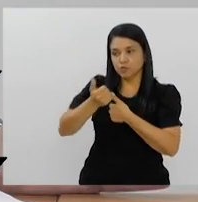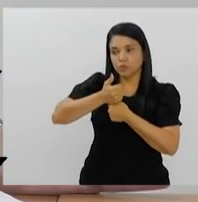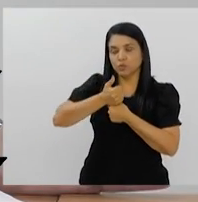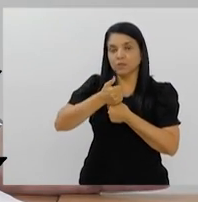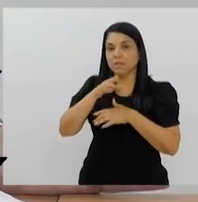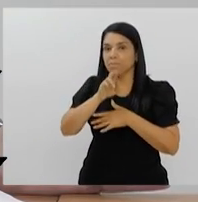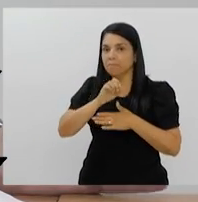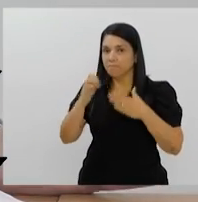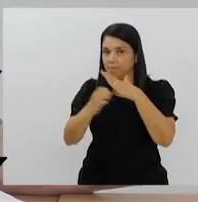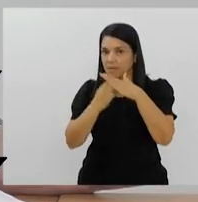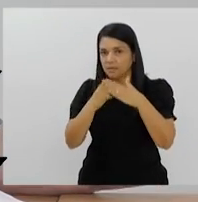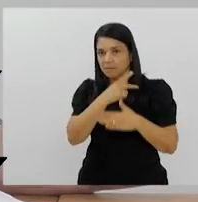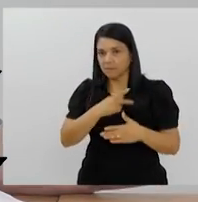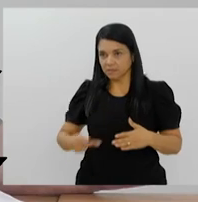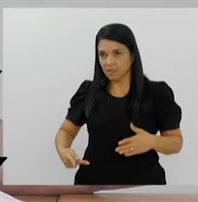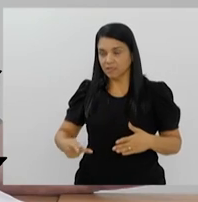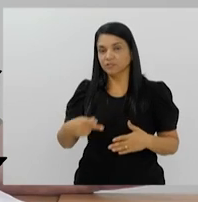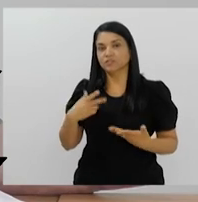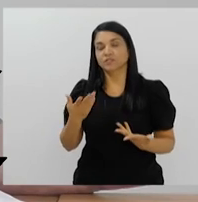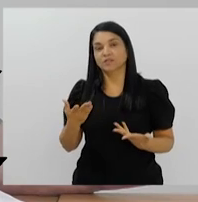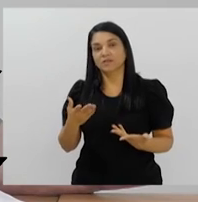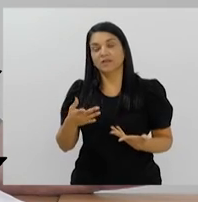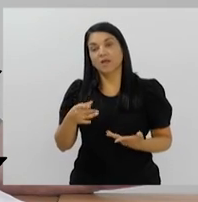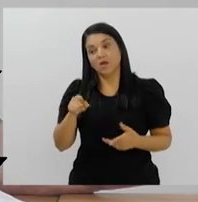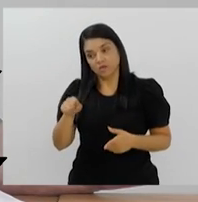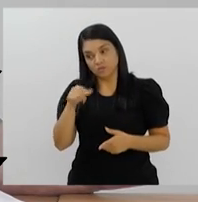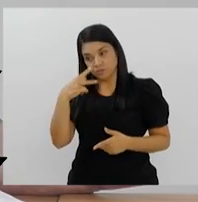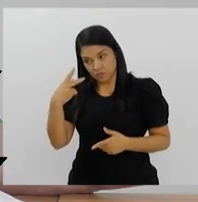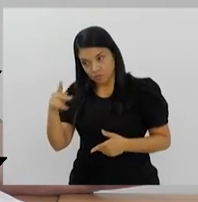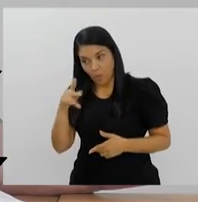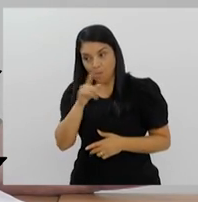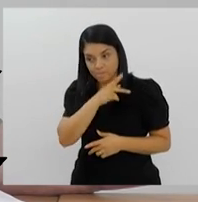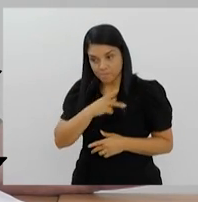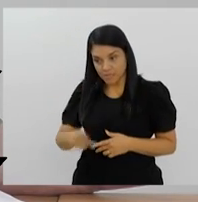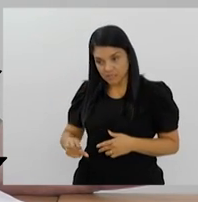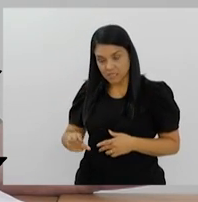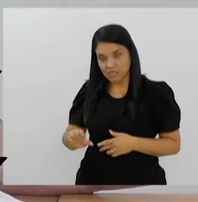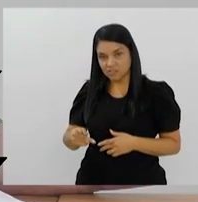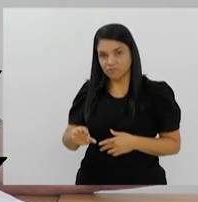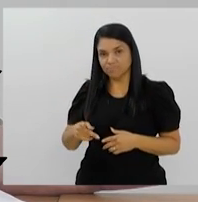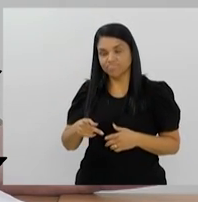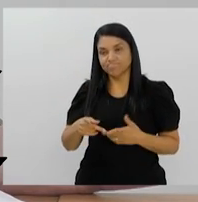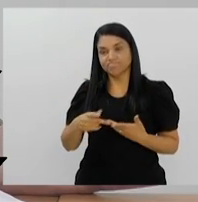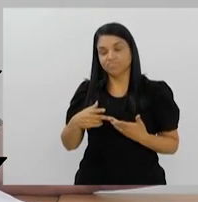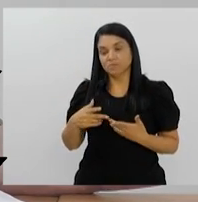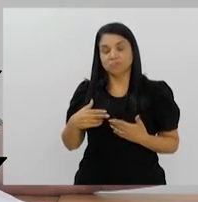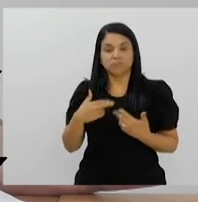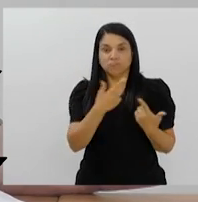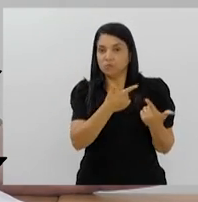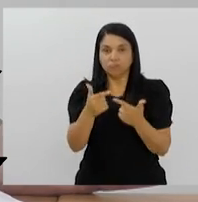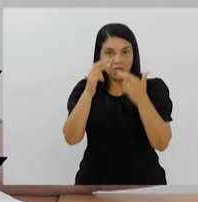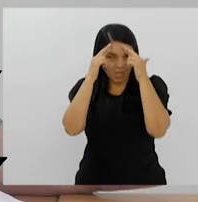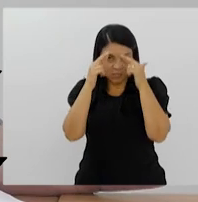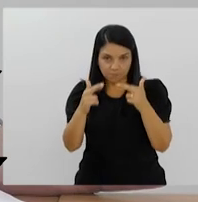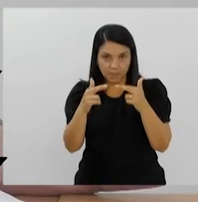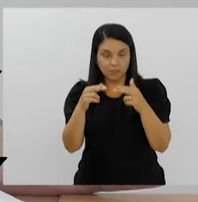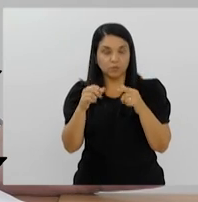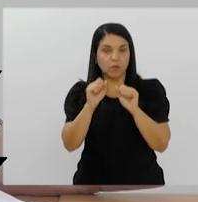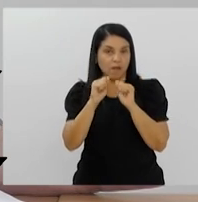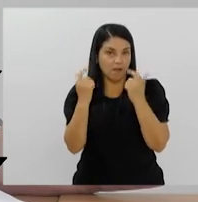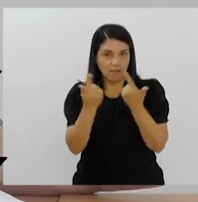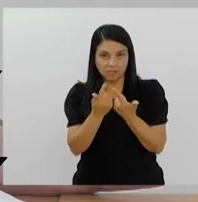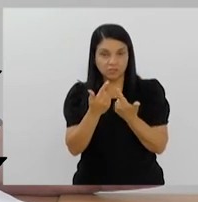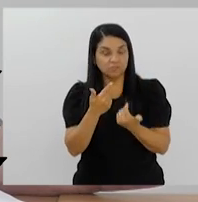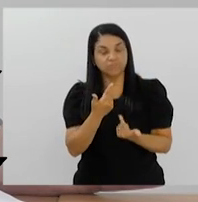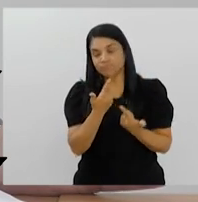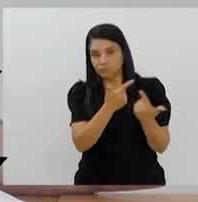presidente amarelou como se fala no pessoal no no no popular amarelou não teve respeito com a casa a Unimed